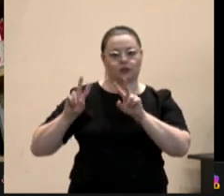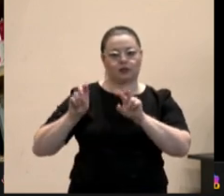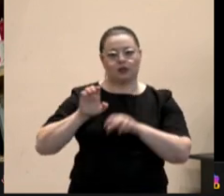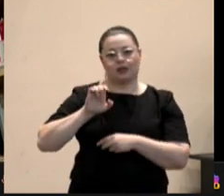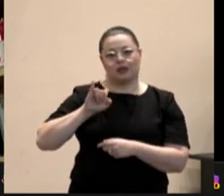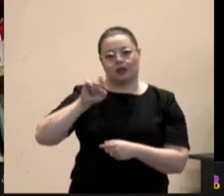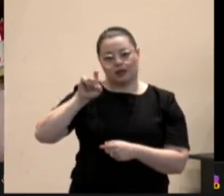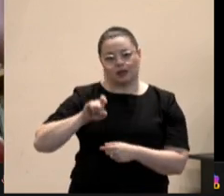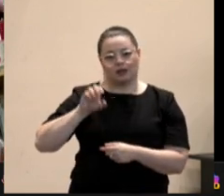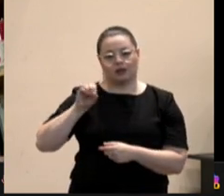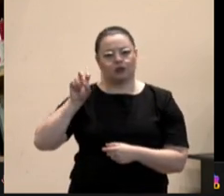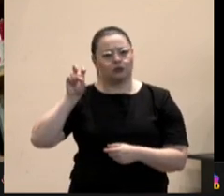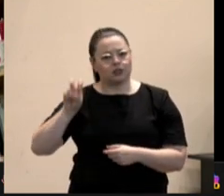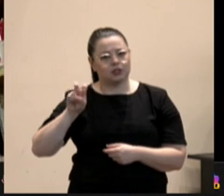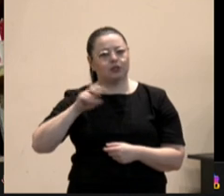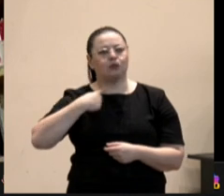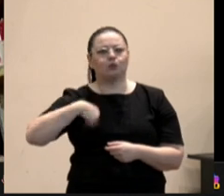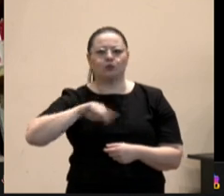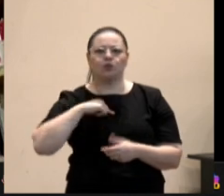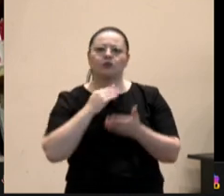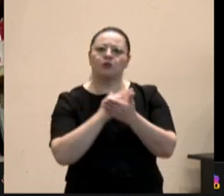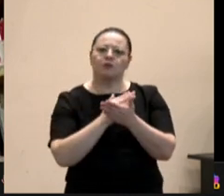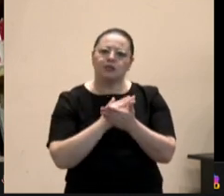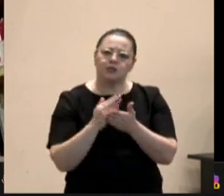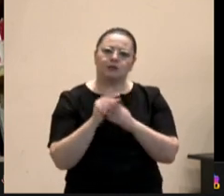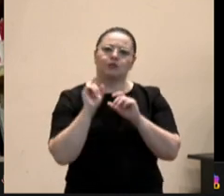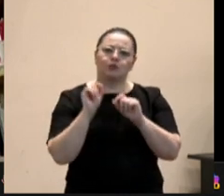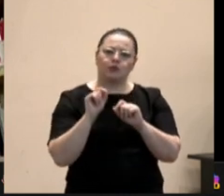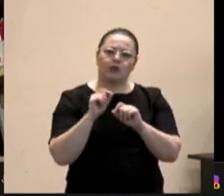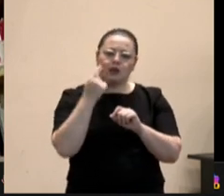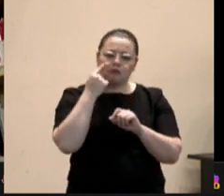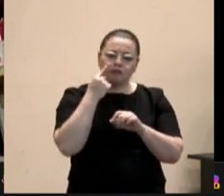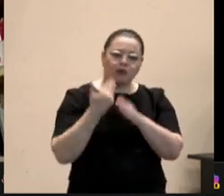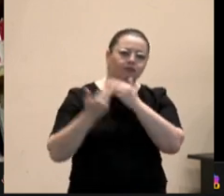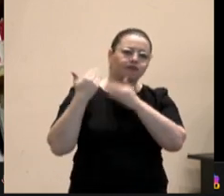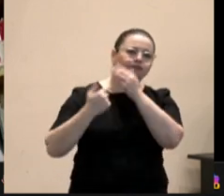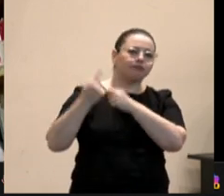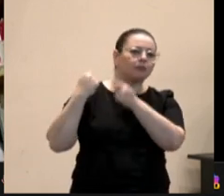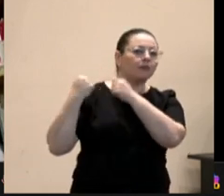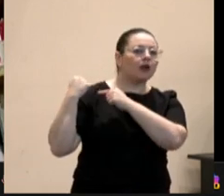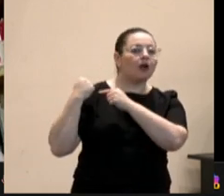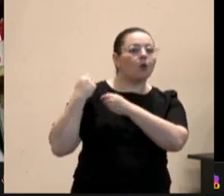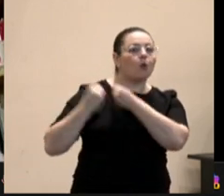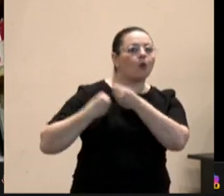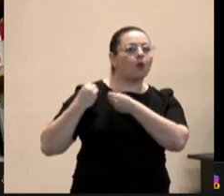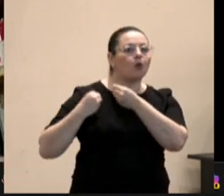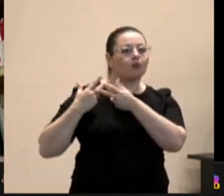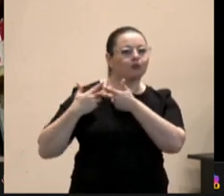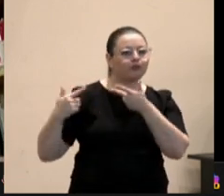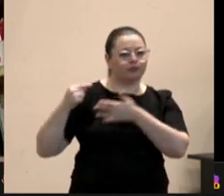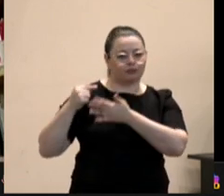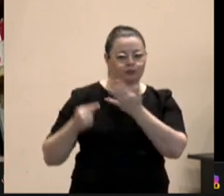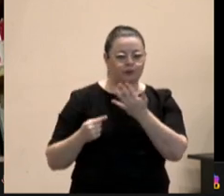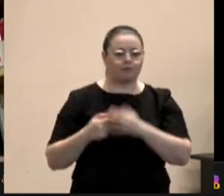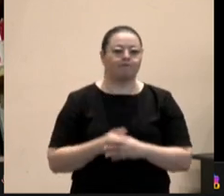trabalho de olhar todas as conferências anteriores e de destacar que, à exceção,